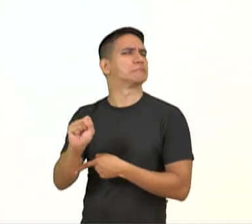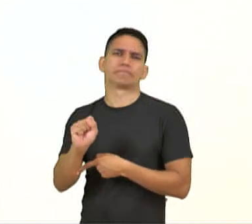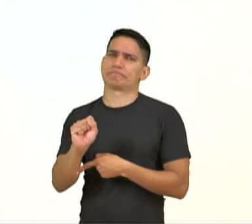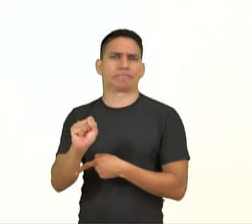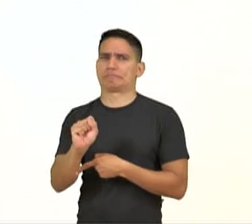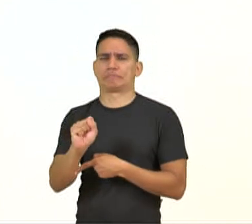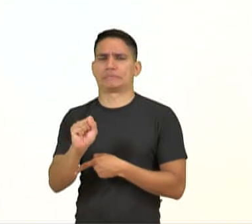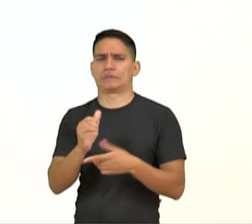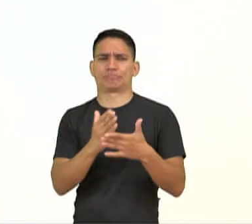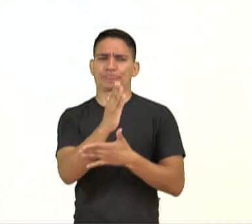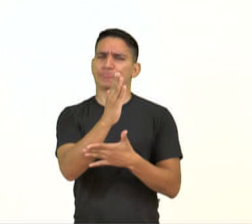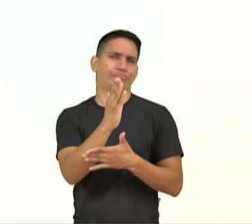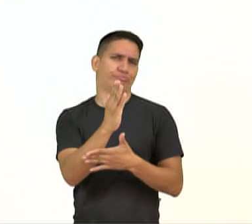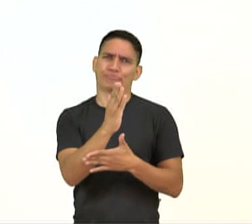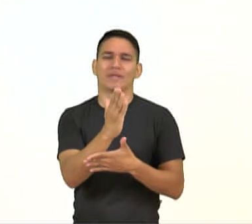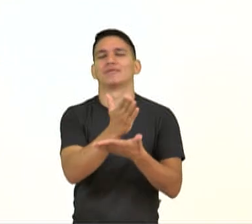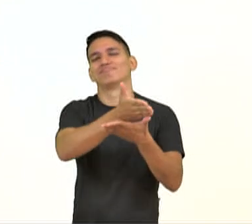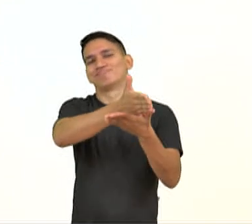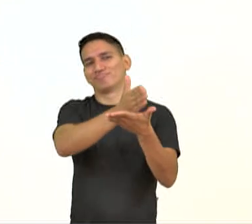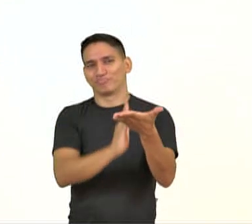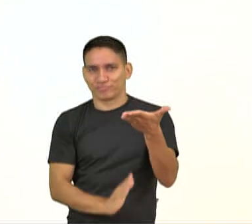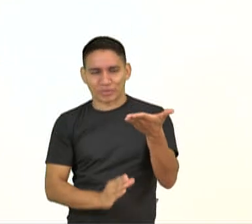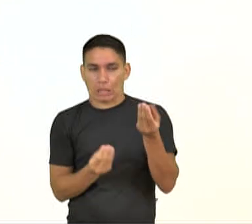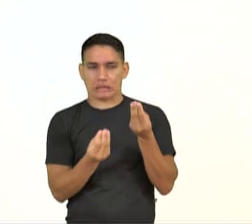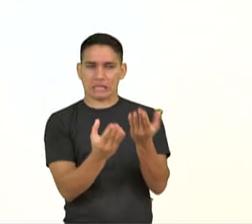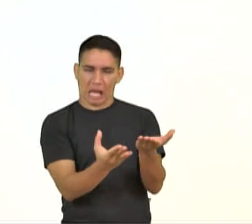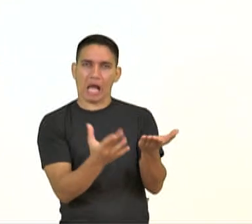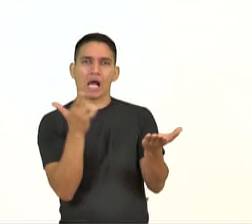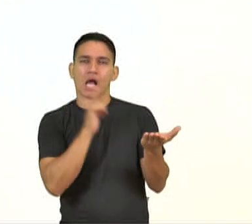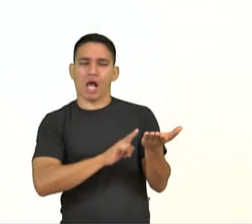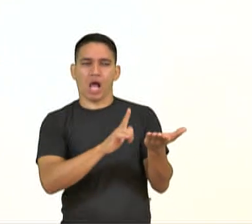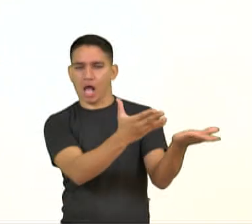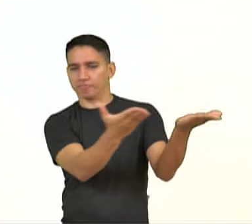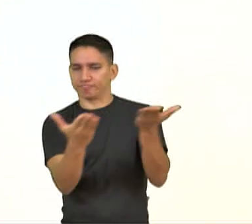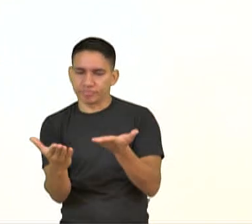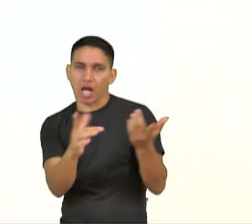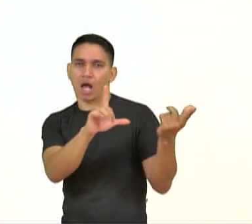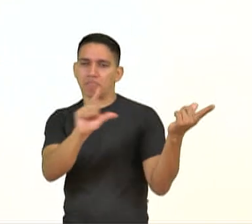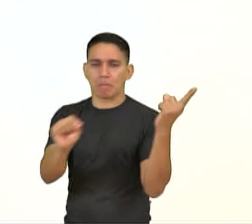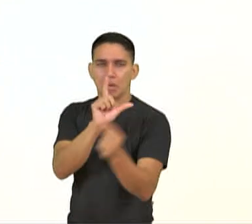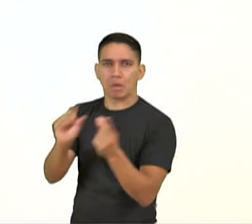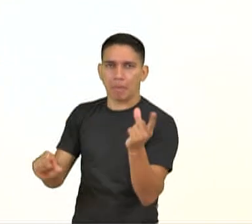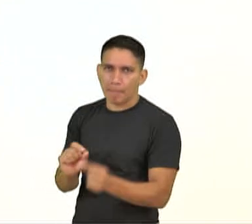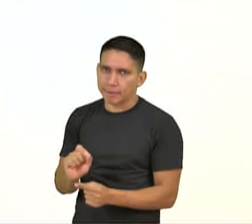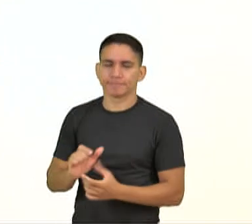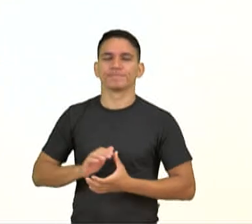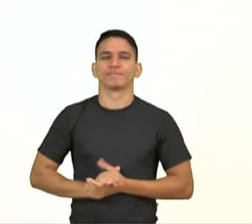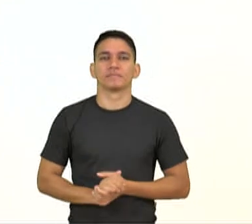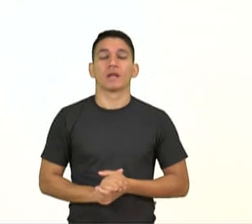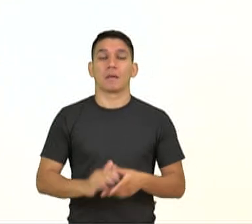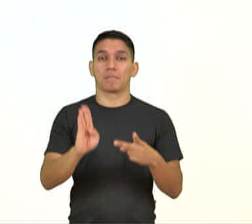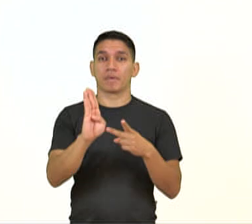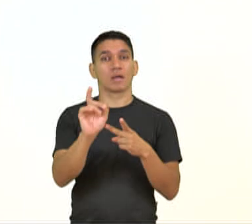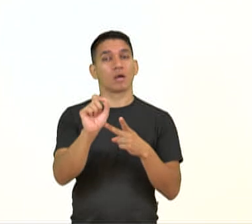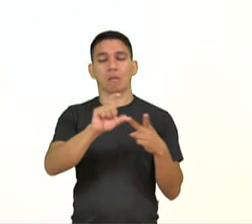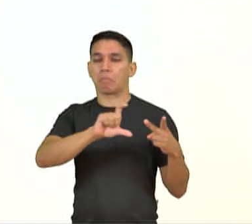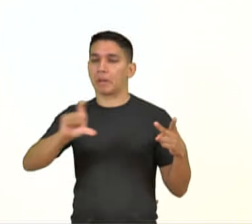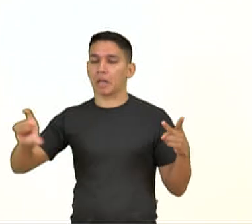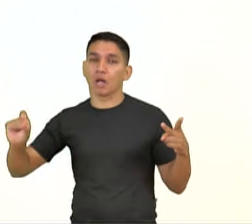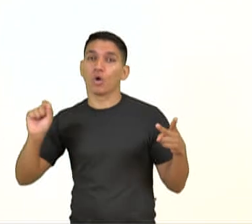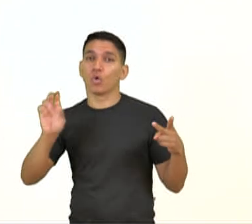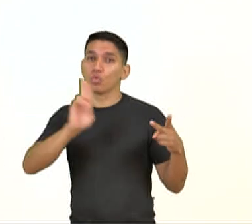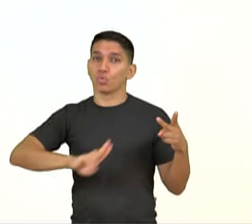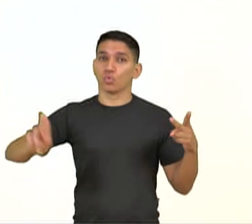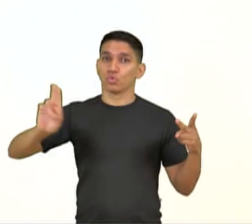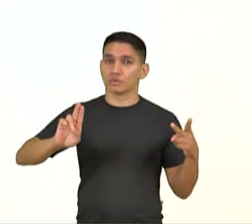não atendidos, não concedidos, 7.375 processos. E em B, então, o uso